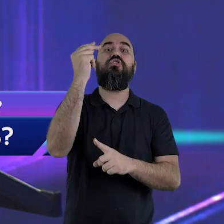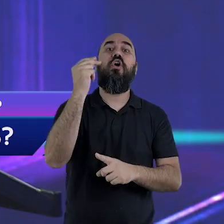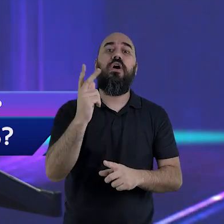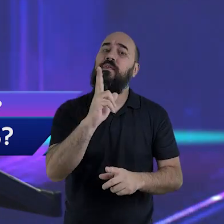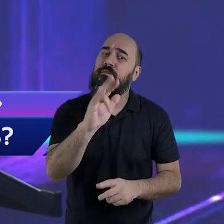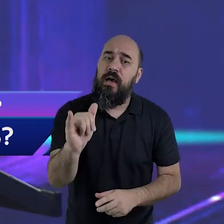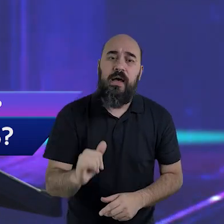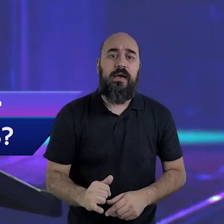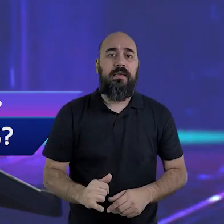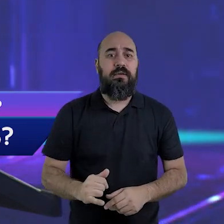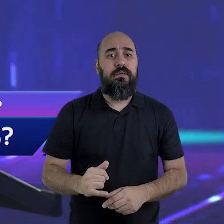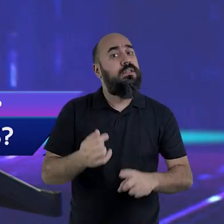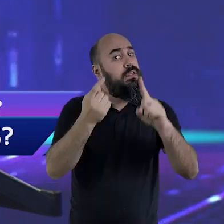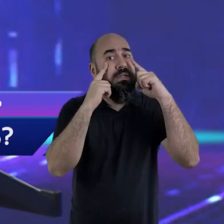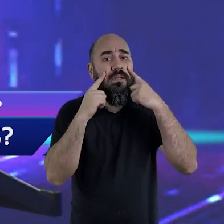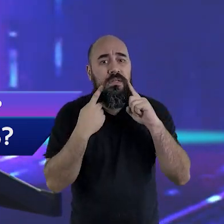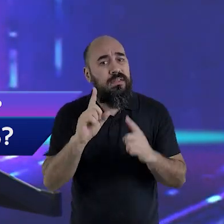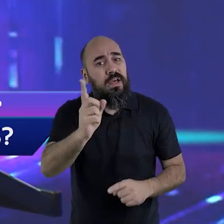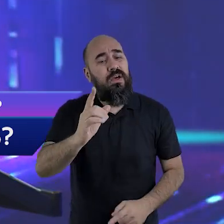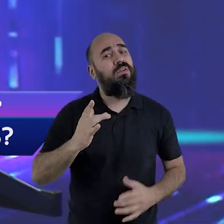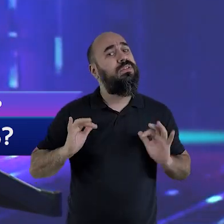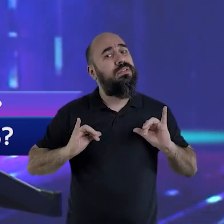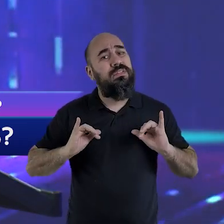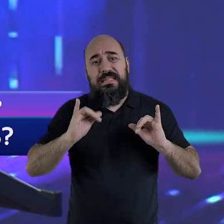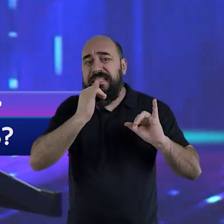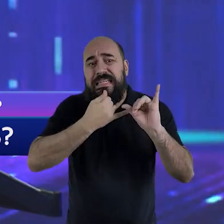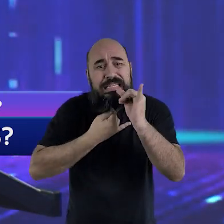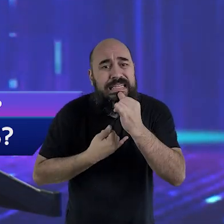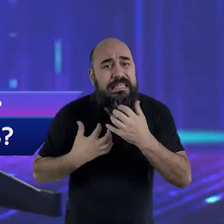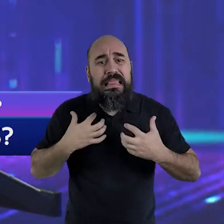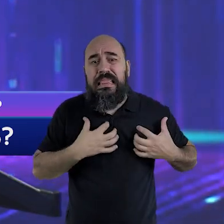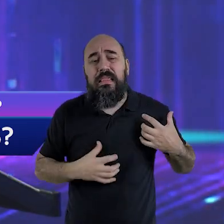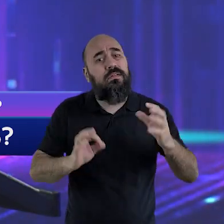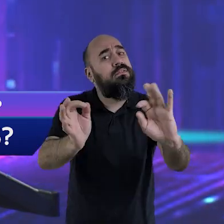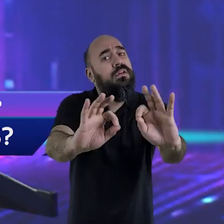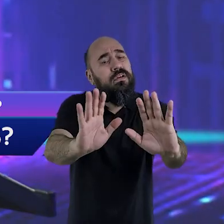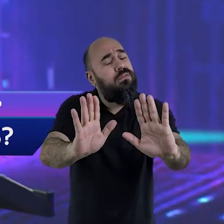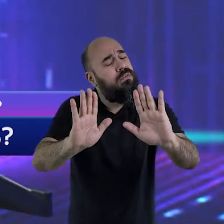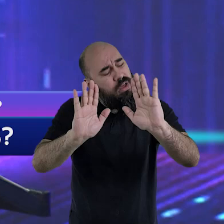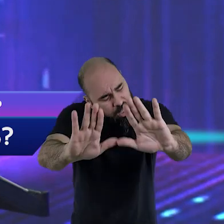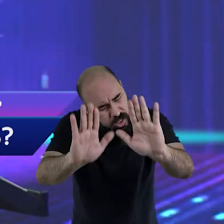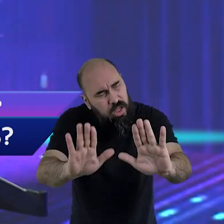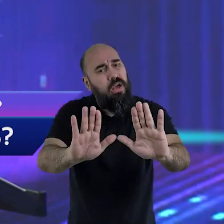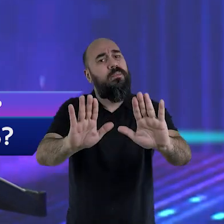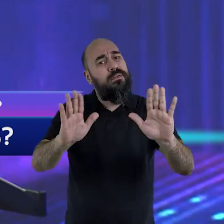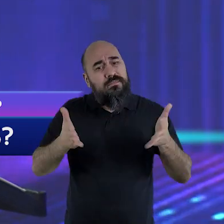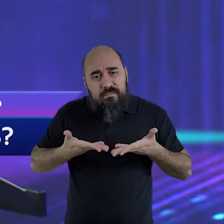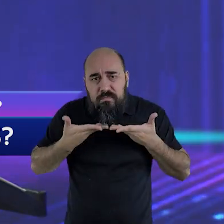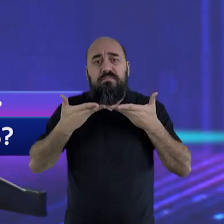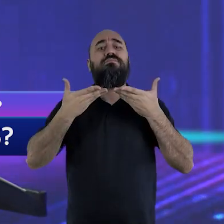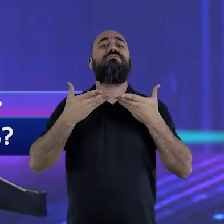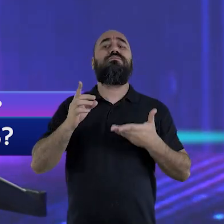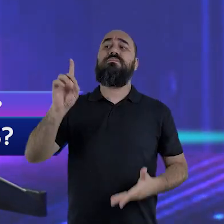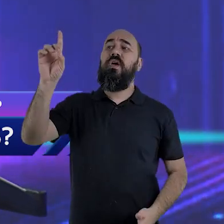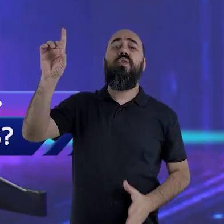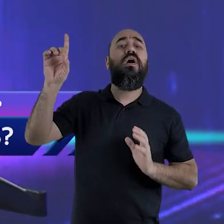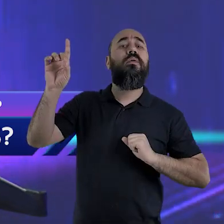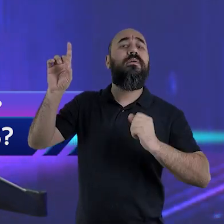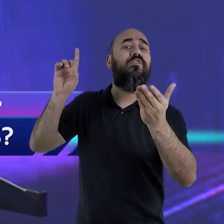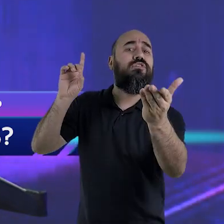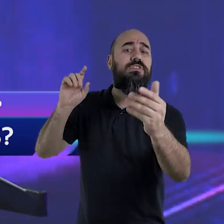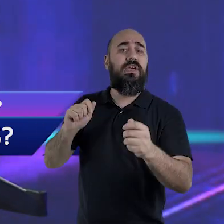vitória. Deus não te fez para ser um derrotado. Deus não te fez para ser uma derrotada. Mas Deus criou